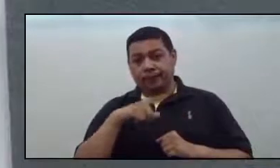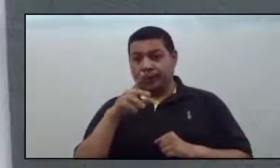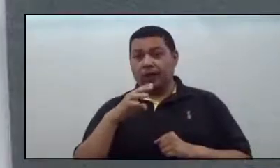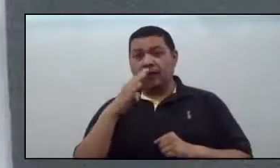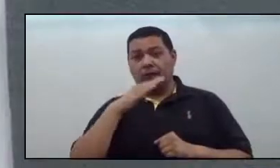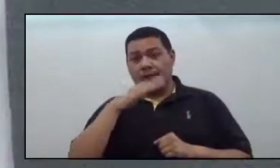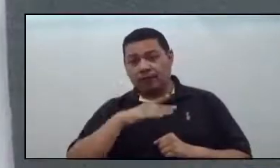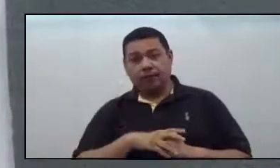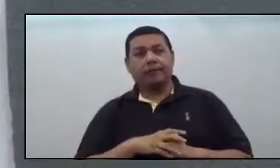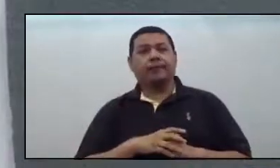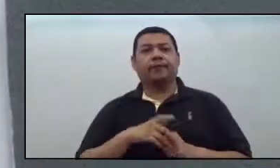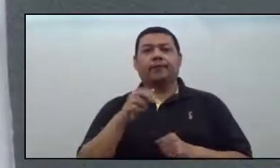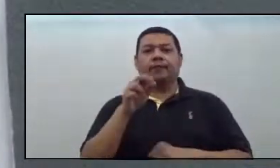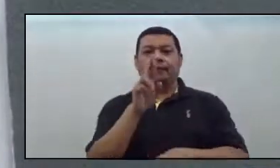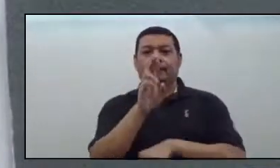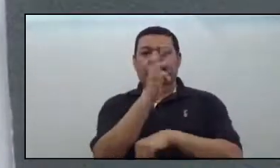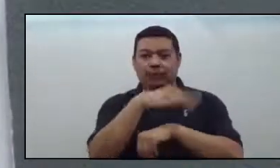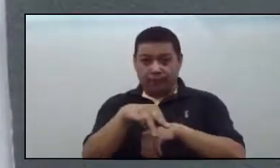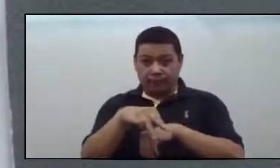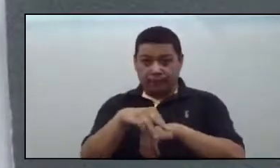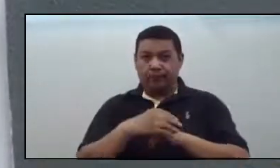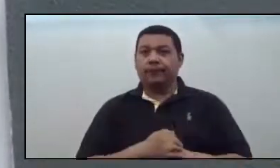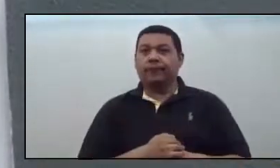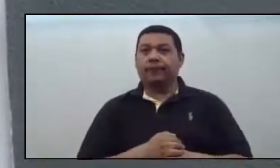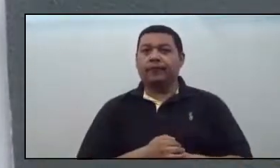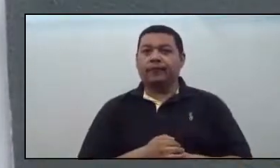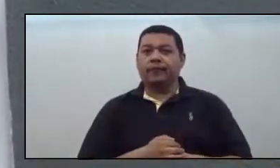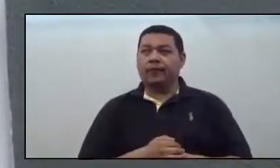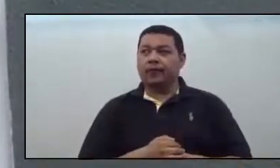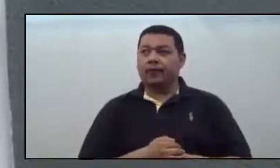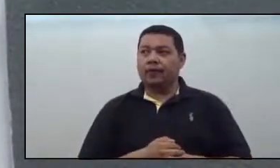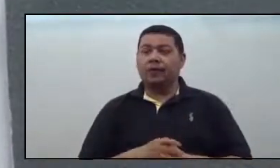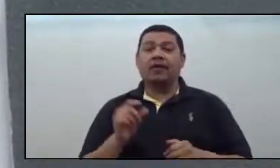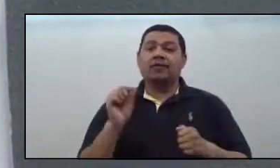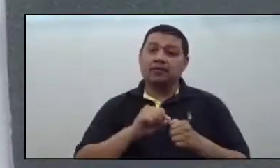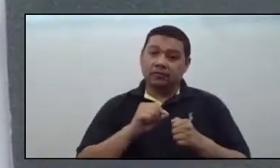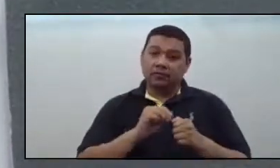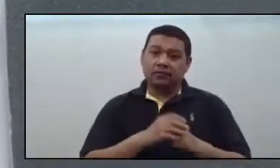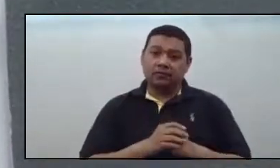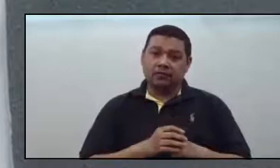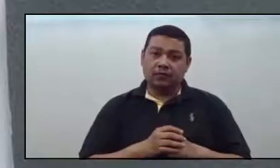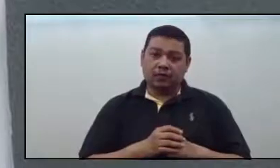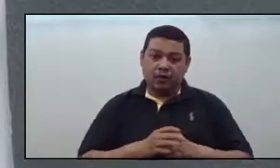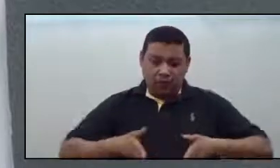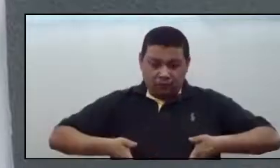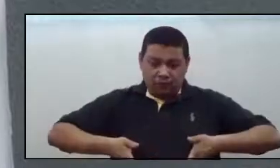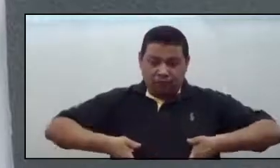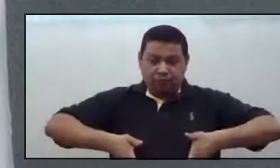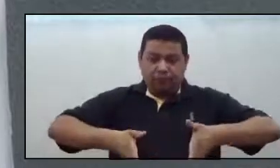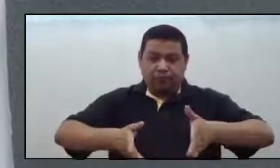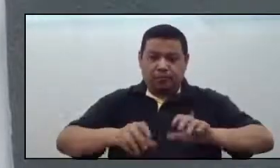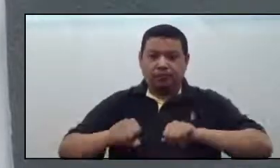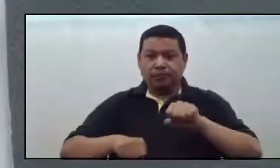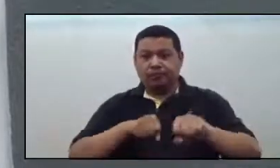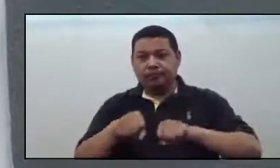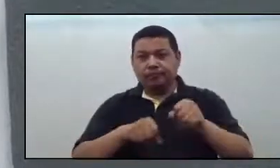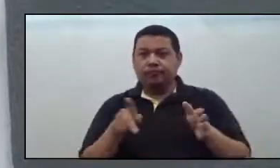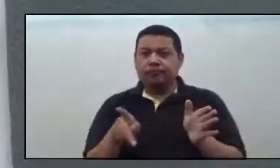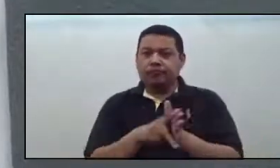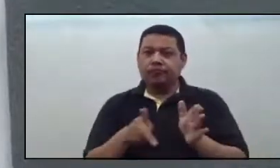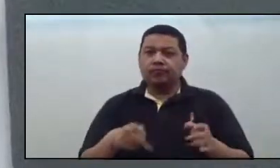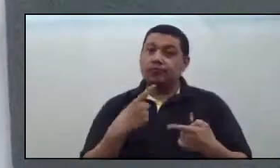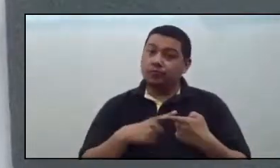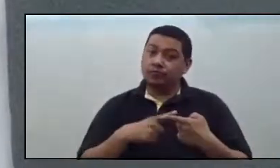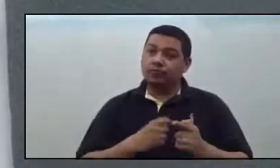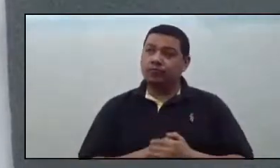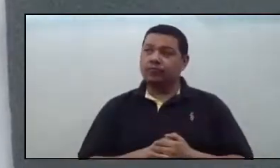Rolim de Moura, se movimentando, Minduim, para que crie aí essas ciclovias. Também vai ser uma ferramenta